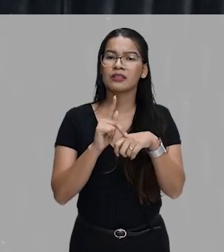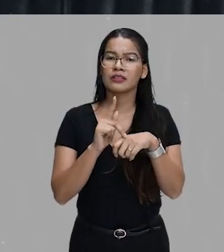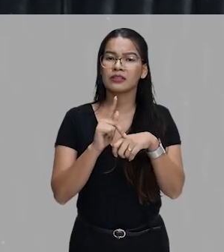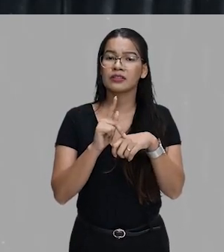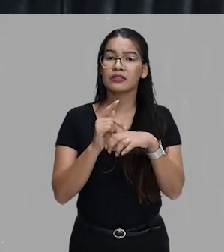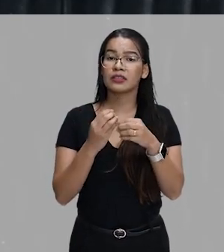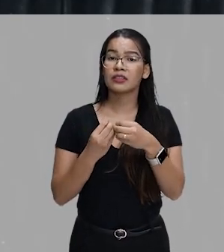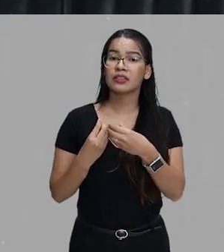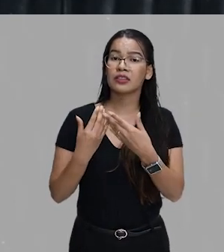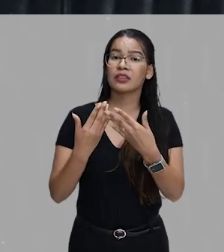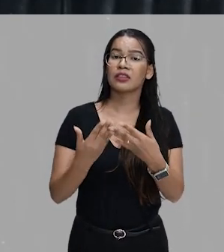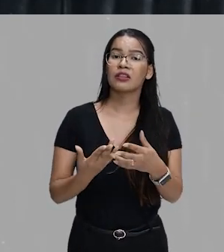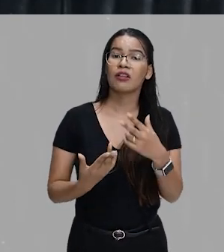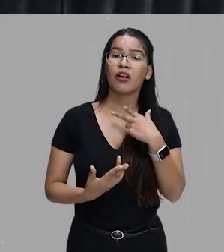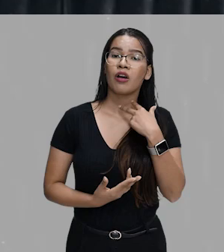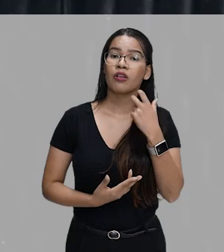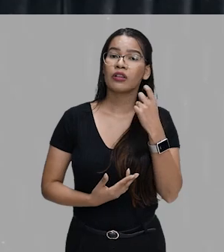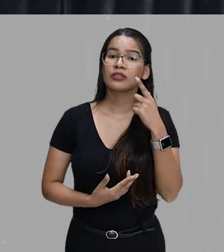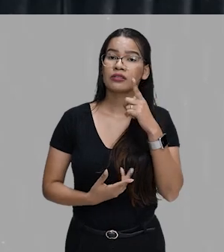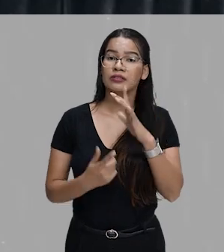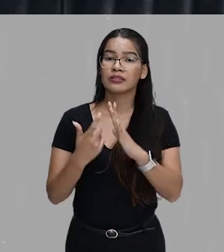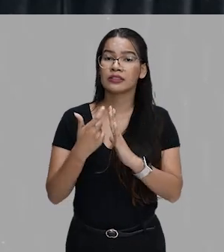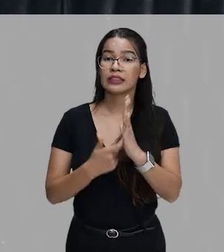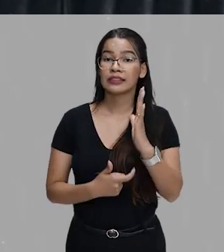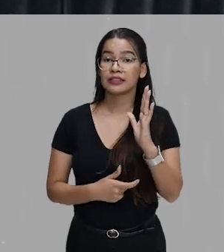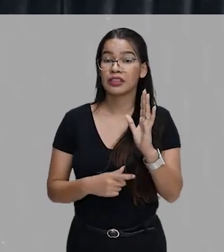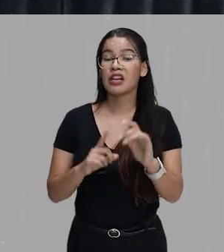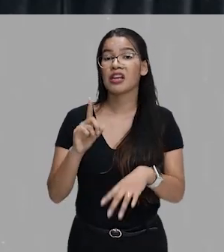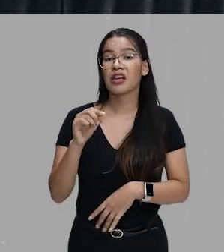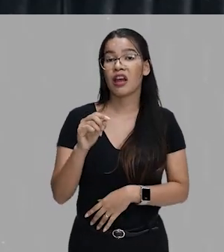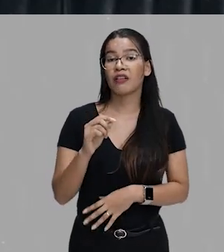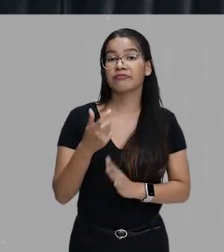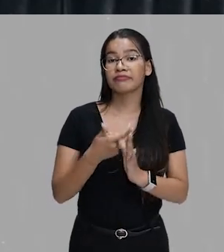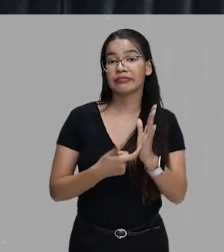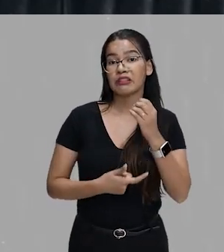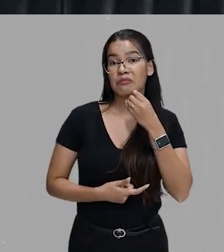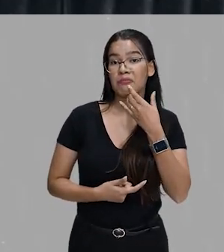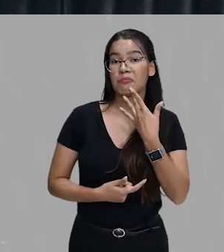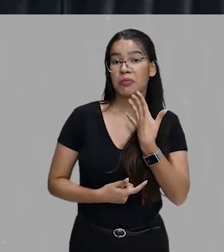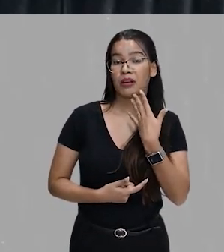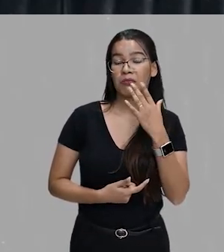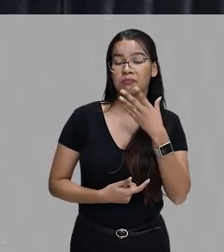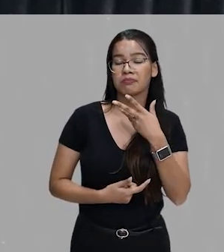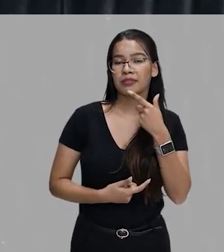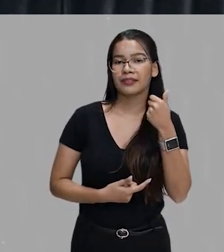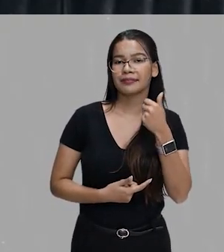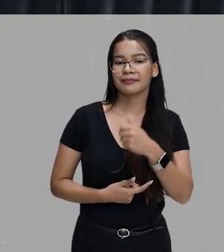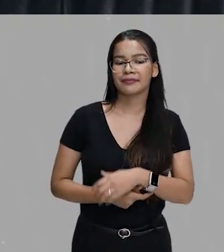dando voz a um texto. E, por sinal, um texto muito belo. Continua aí, tá?